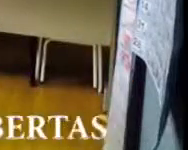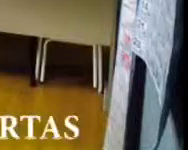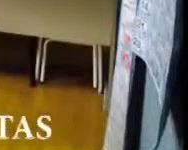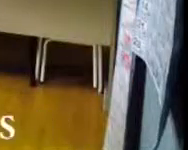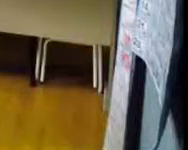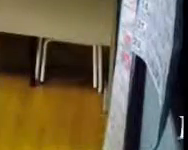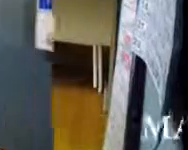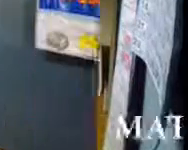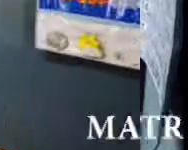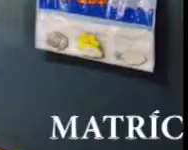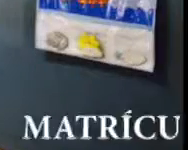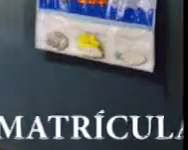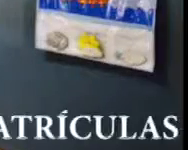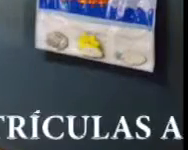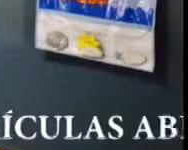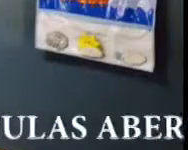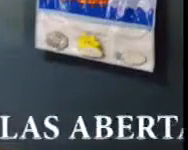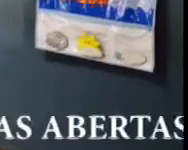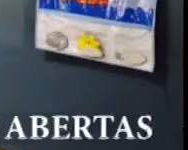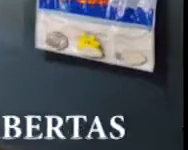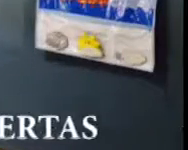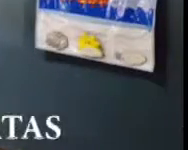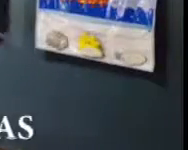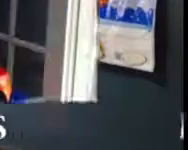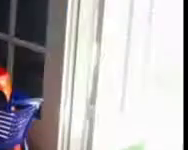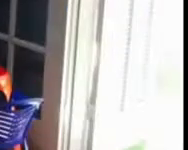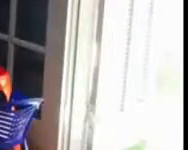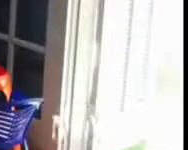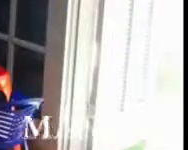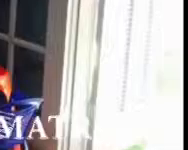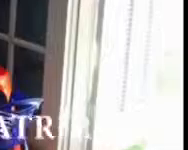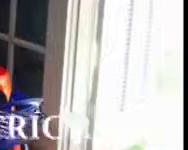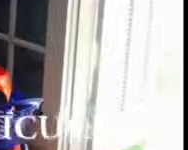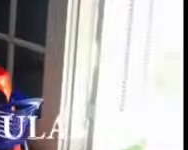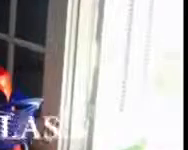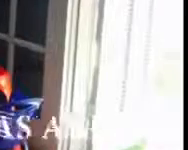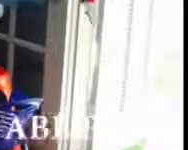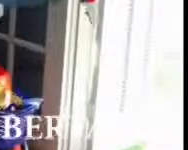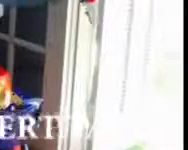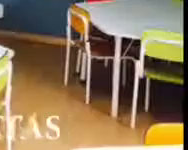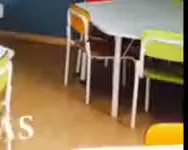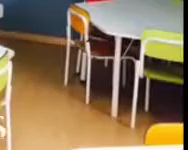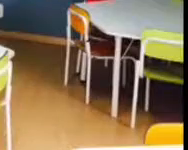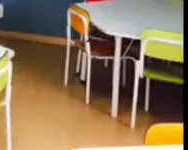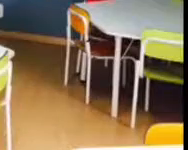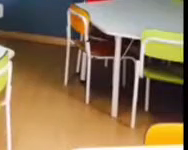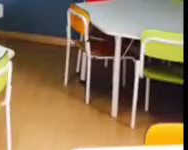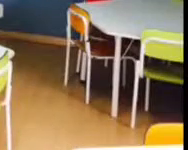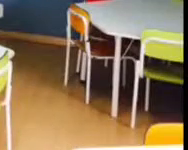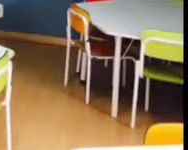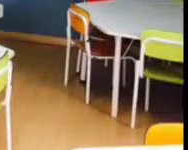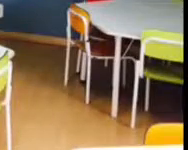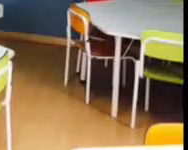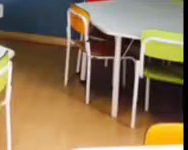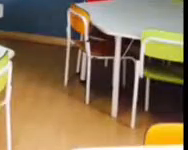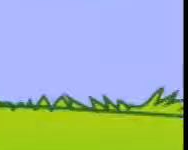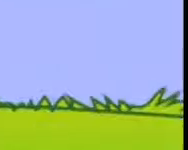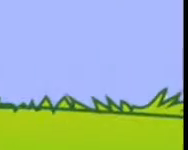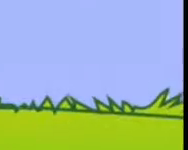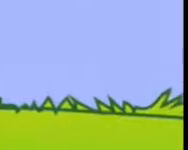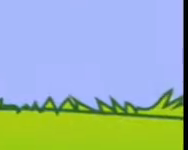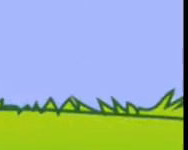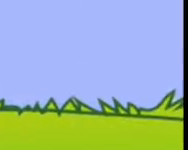educação, obter valores e aprender mesmo brincando o objetivo que temos com nossos alunos.